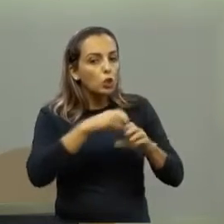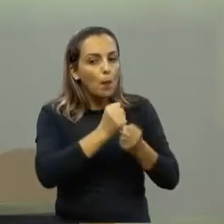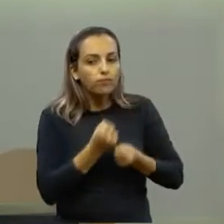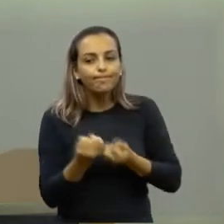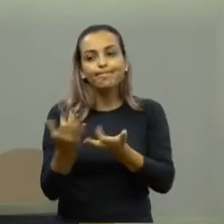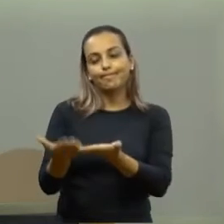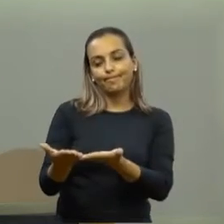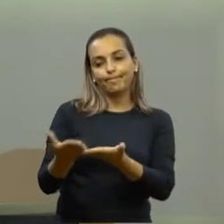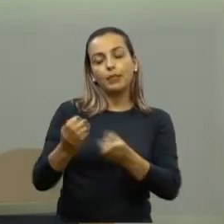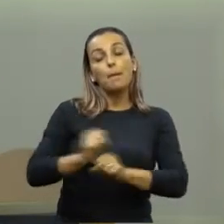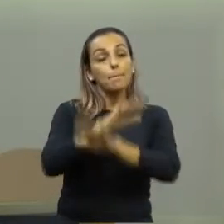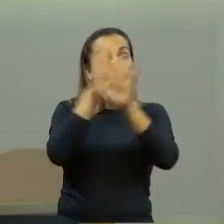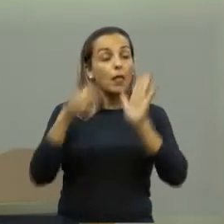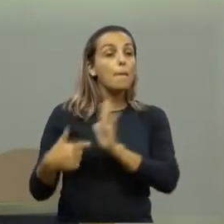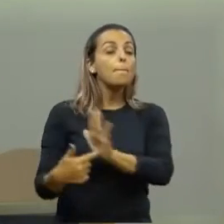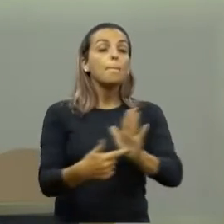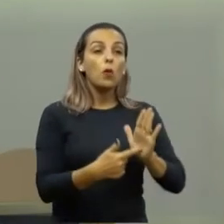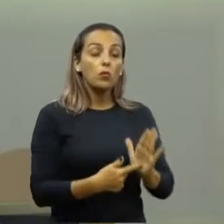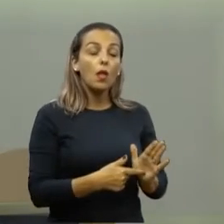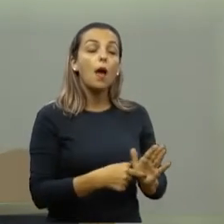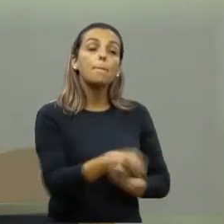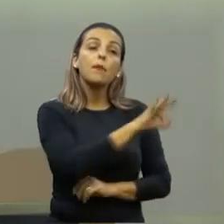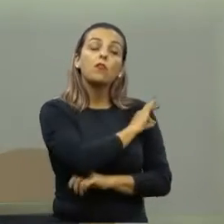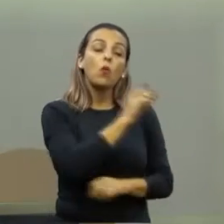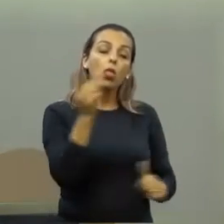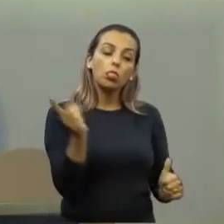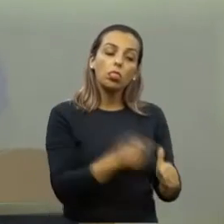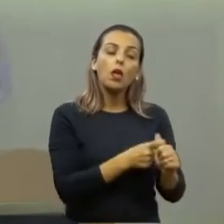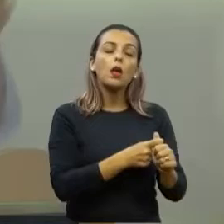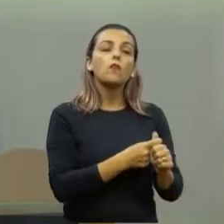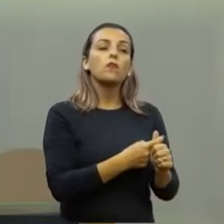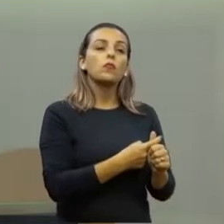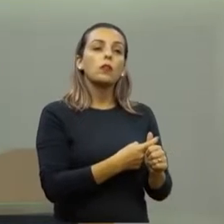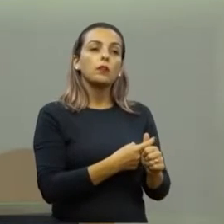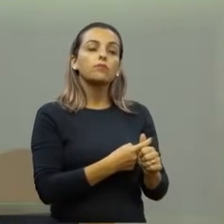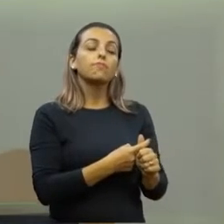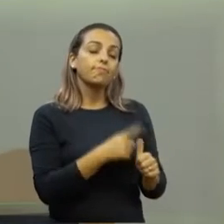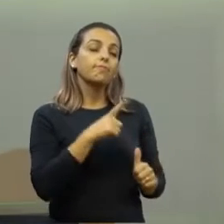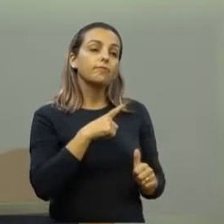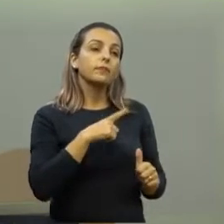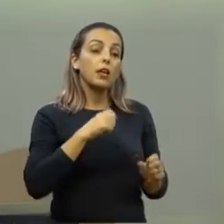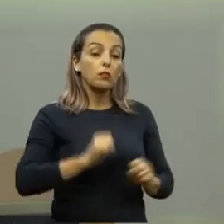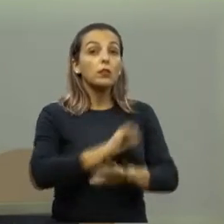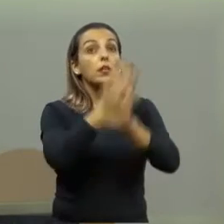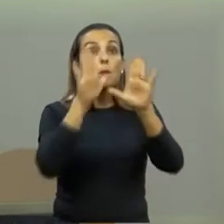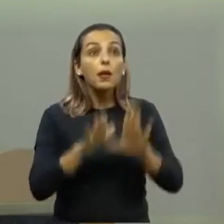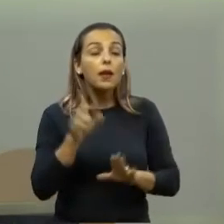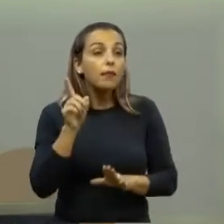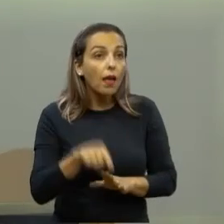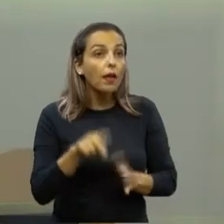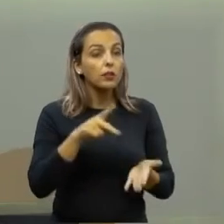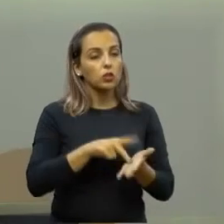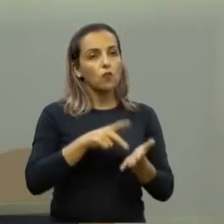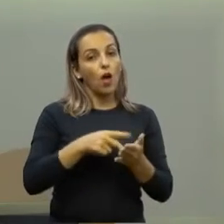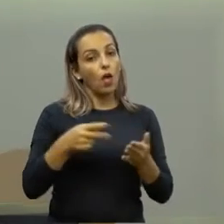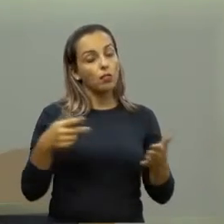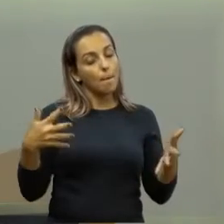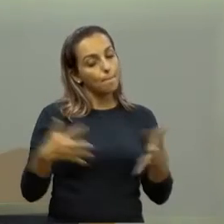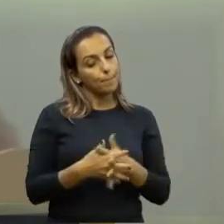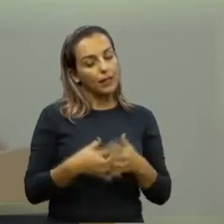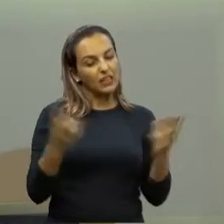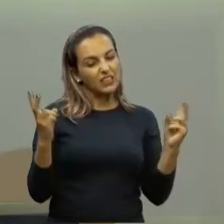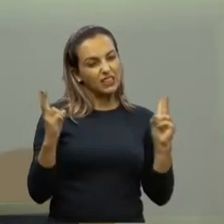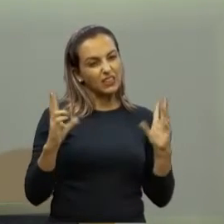Limpo transparência isso aí amostral a prefeitura deve sem 1200/300 não é a transparência isso daí a gente não vai brigar